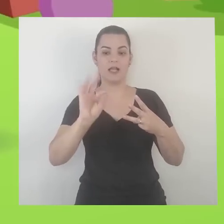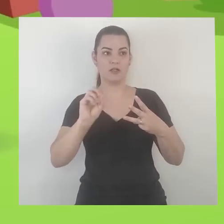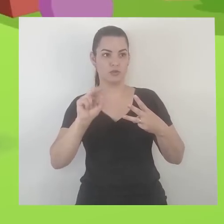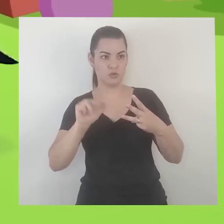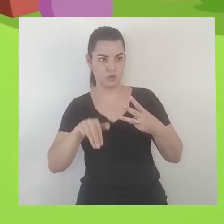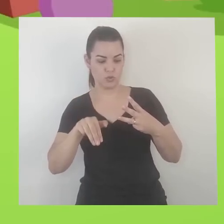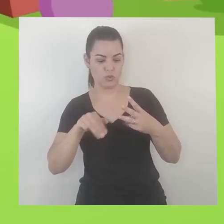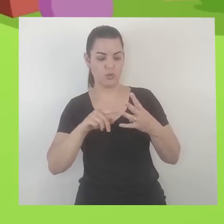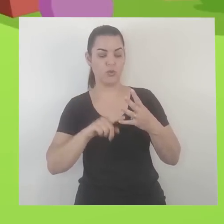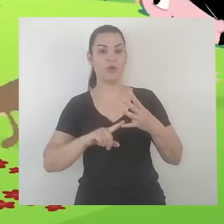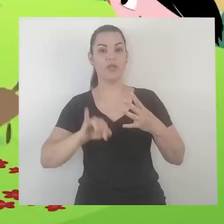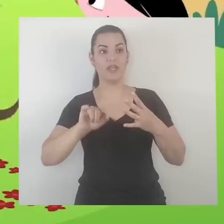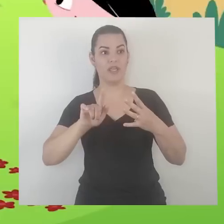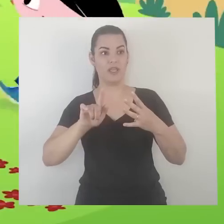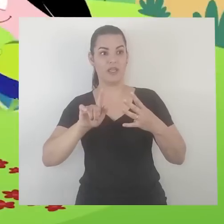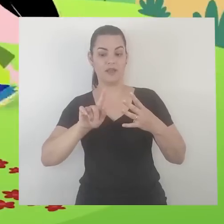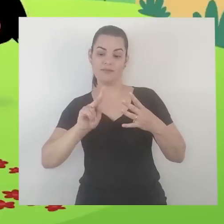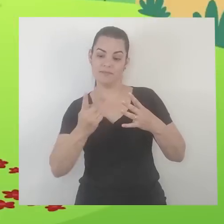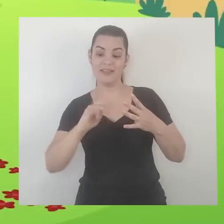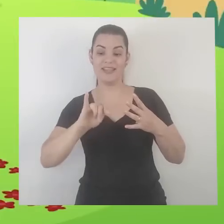um balão de verdade.